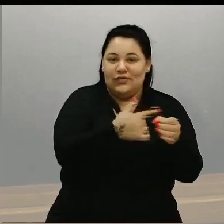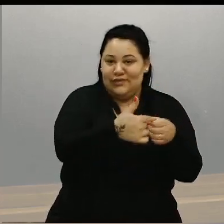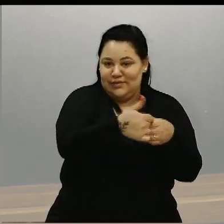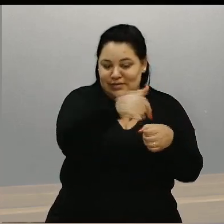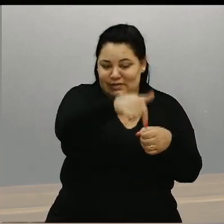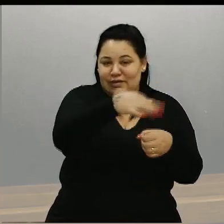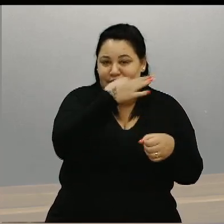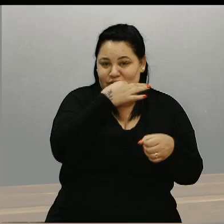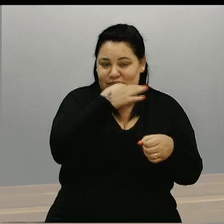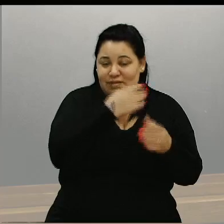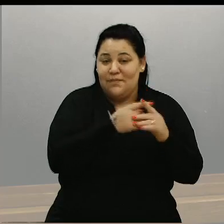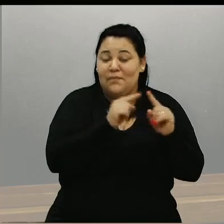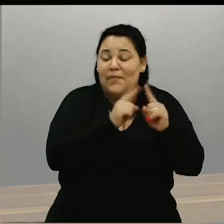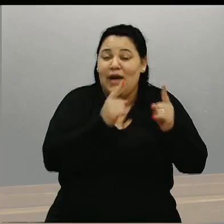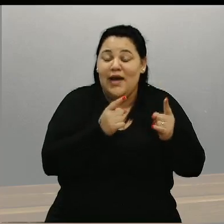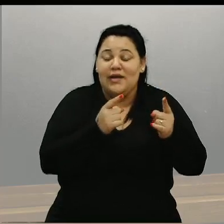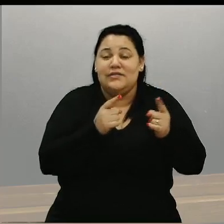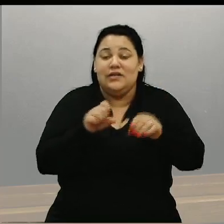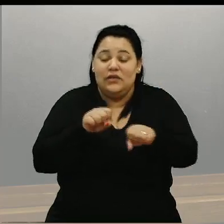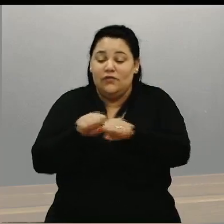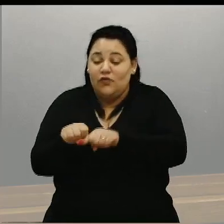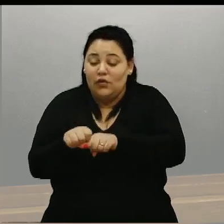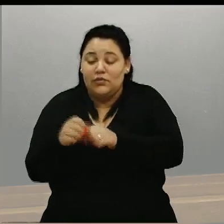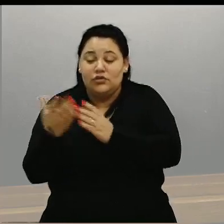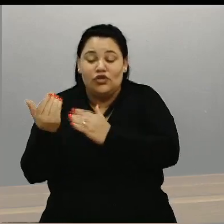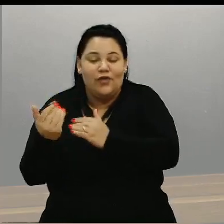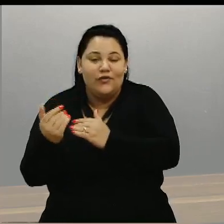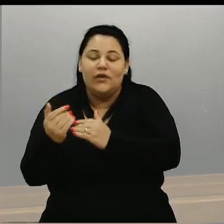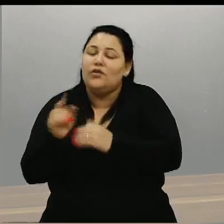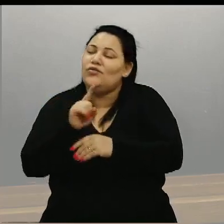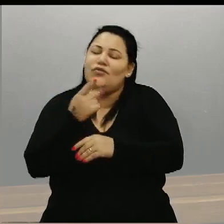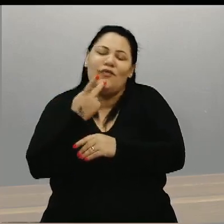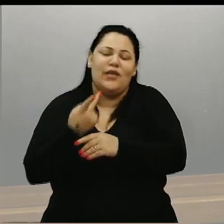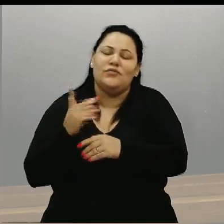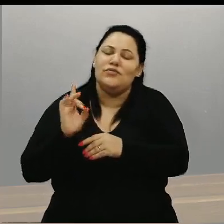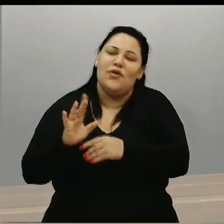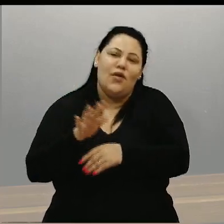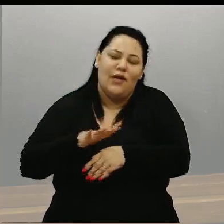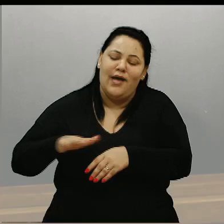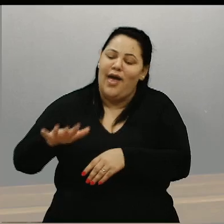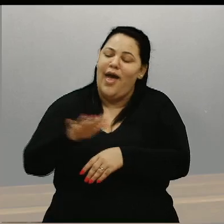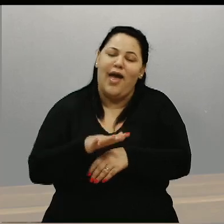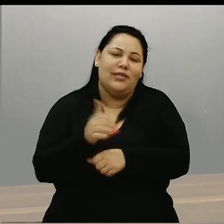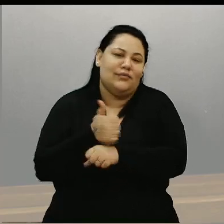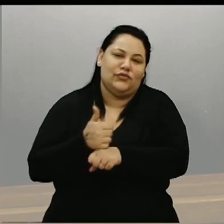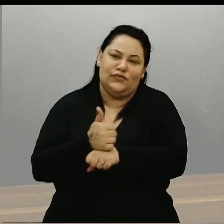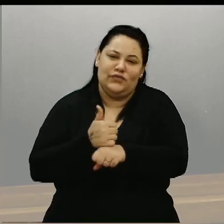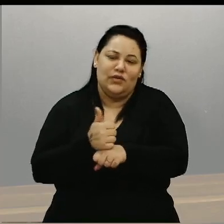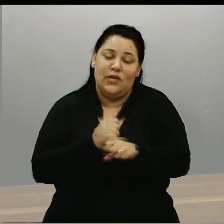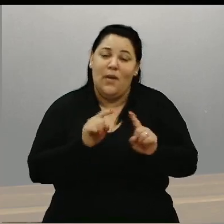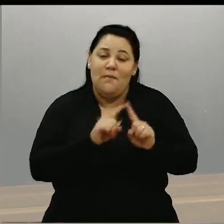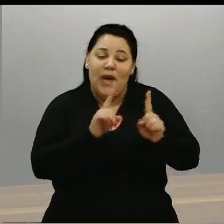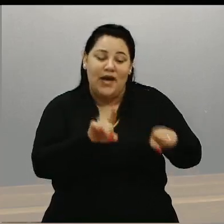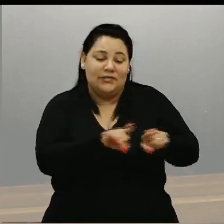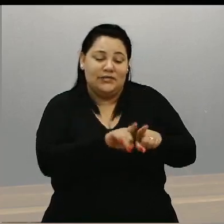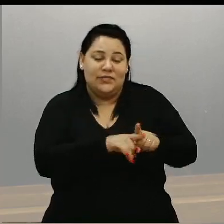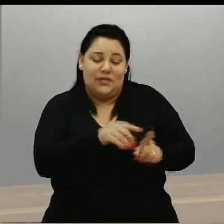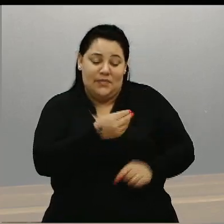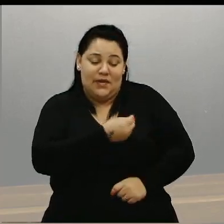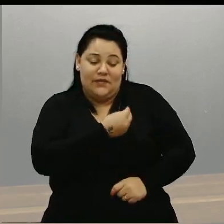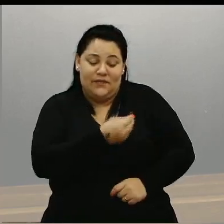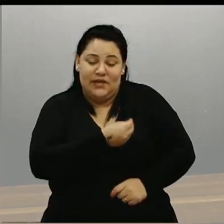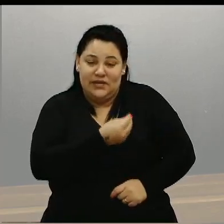só paraa questão da profissional mas também paraa vida paraa questão